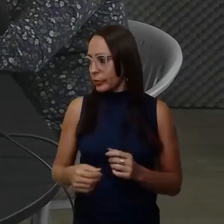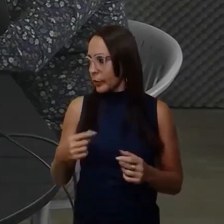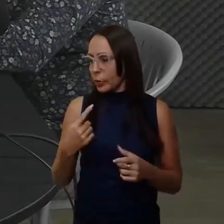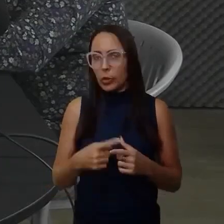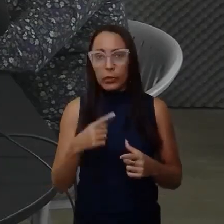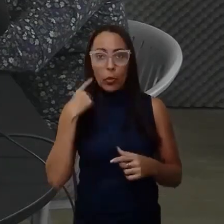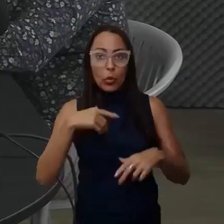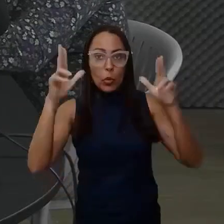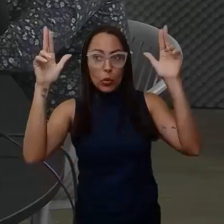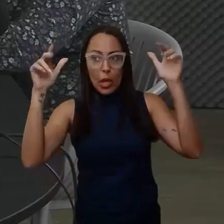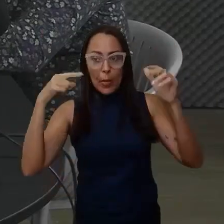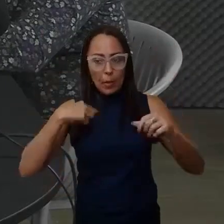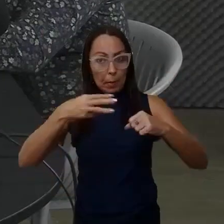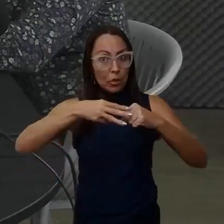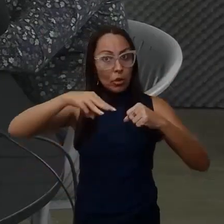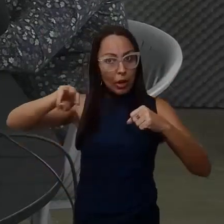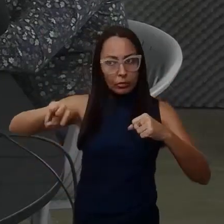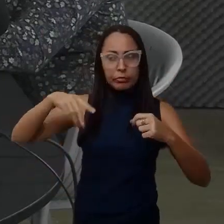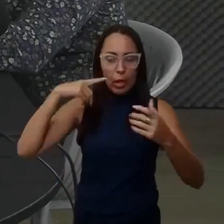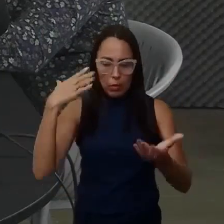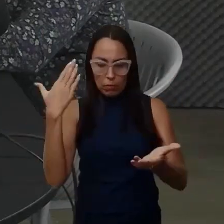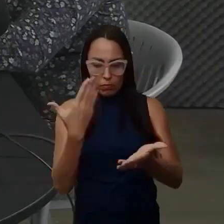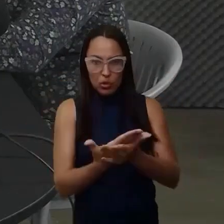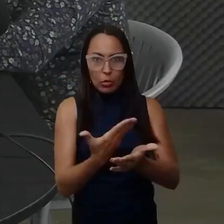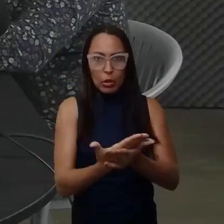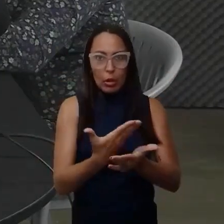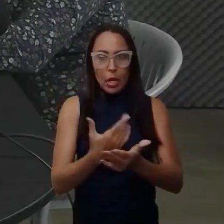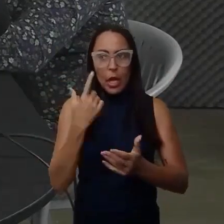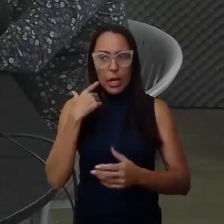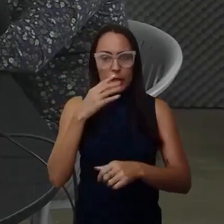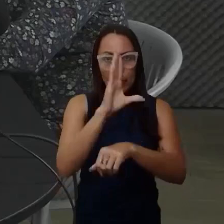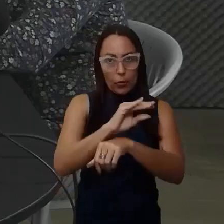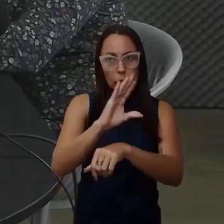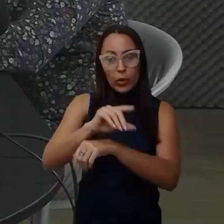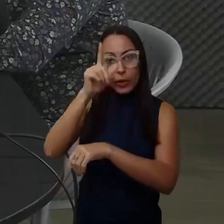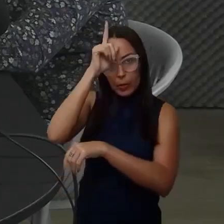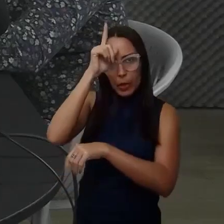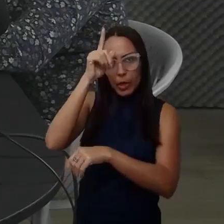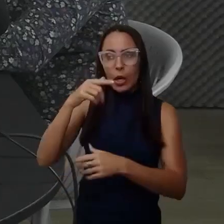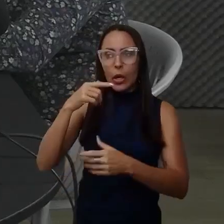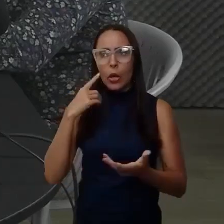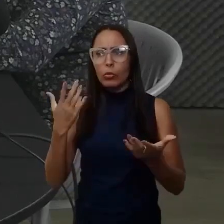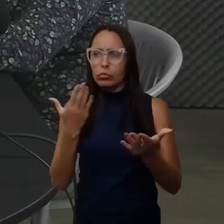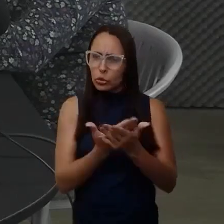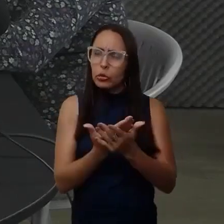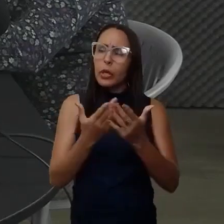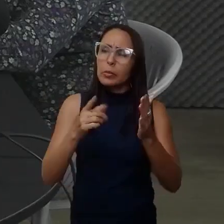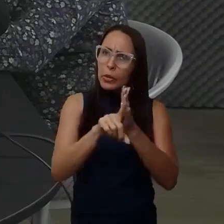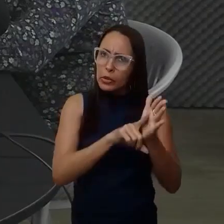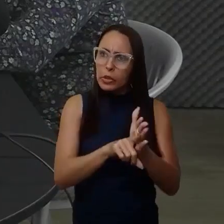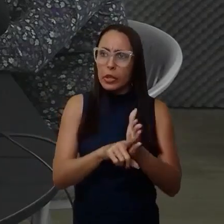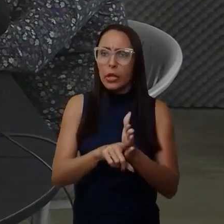o tema do meu mestrado, né? Eu estudei esse fotógrafo alemão, August Stahl, eu estudei já na graduação, quando eu